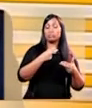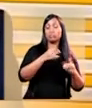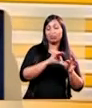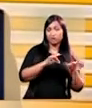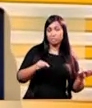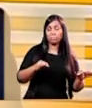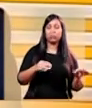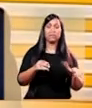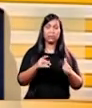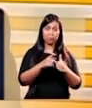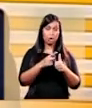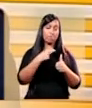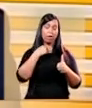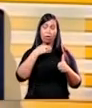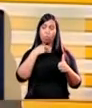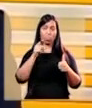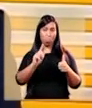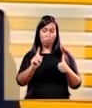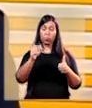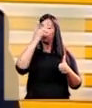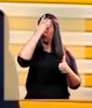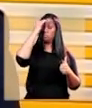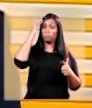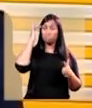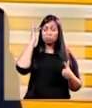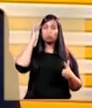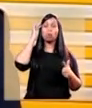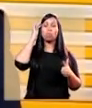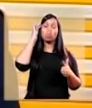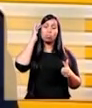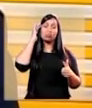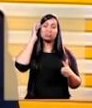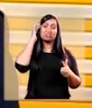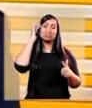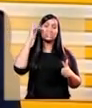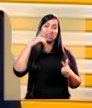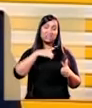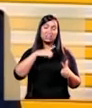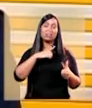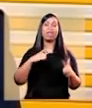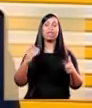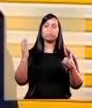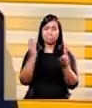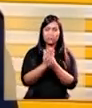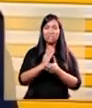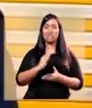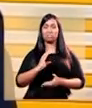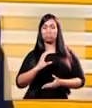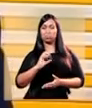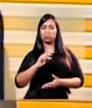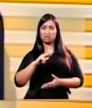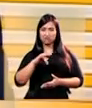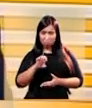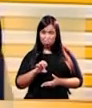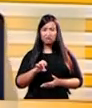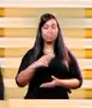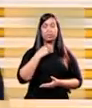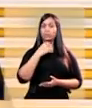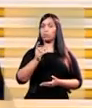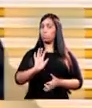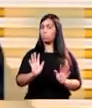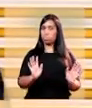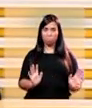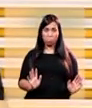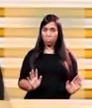simples. É evidentemente que não serão habilitados as pessoas, objetivamente, que tenham condenações criminais envolvendo crianças. Claro,